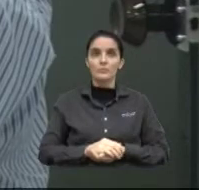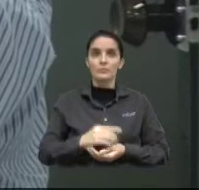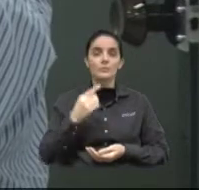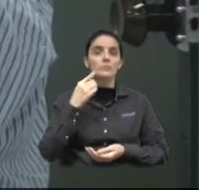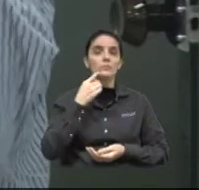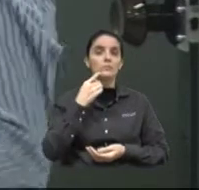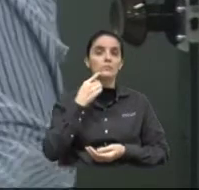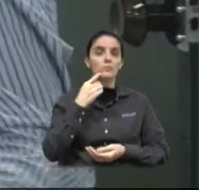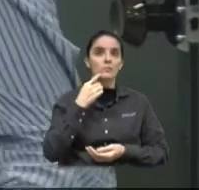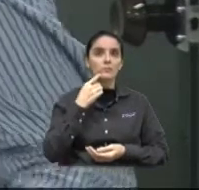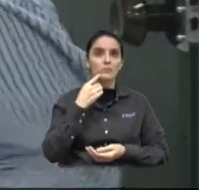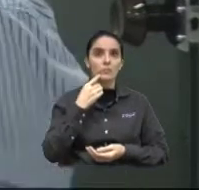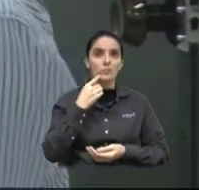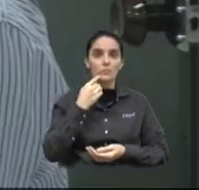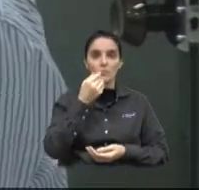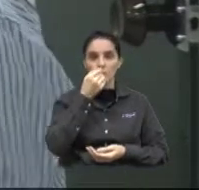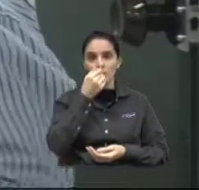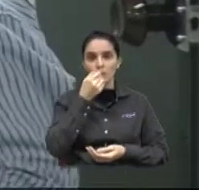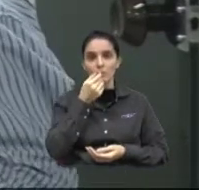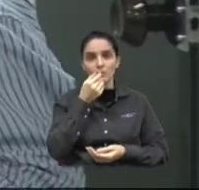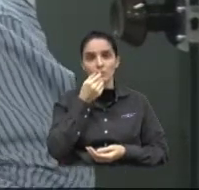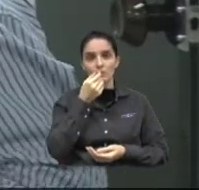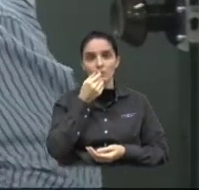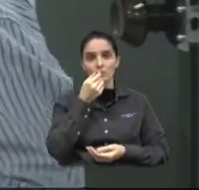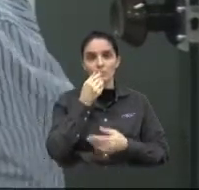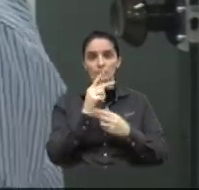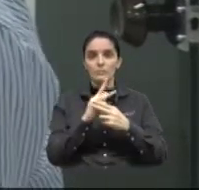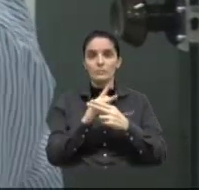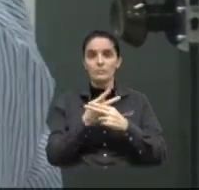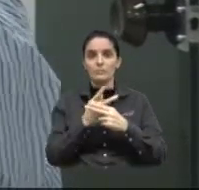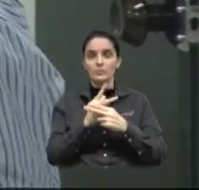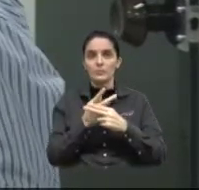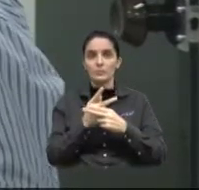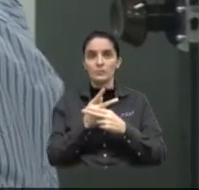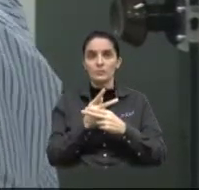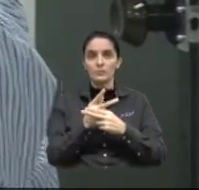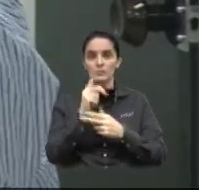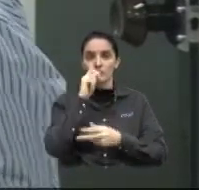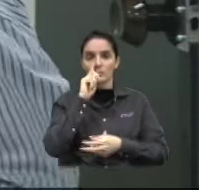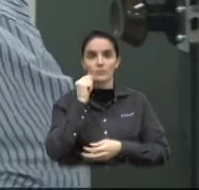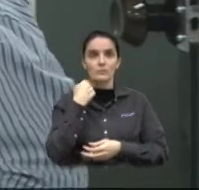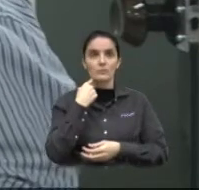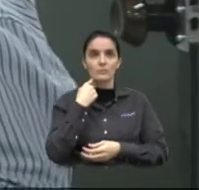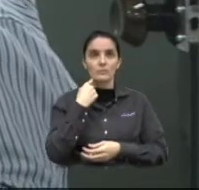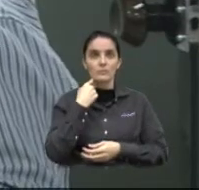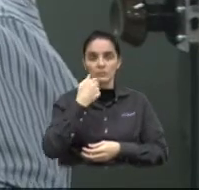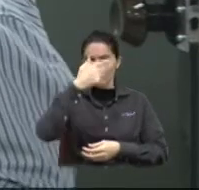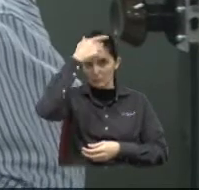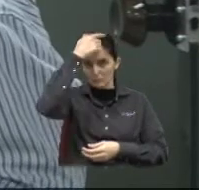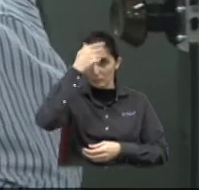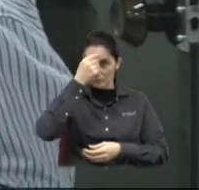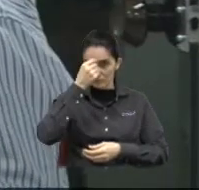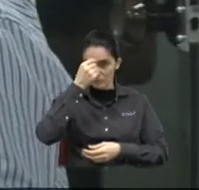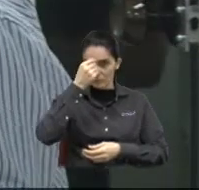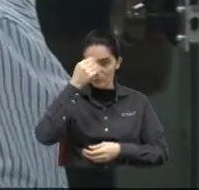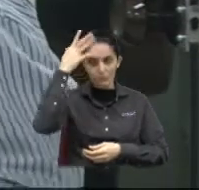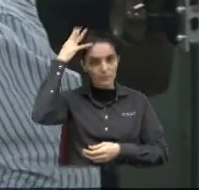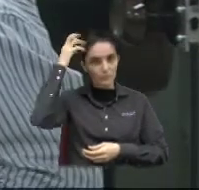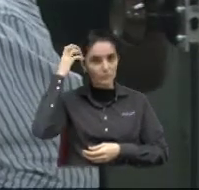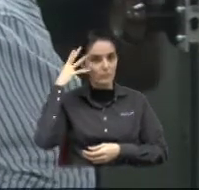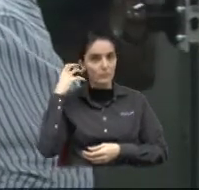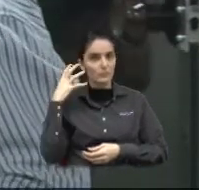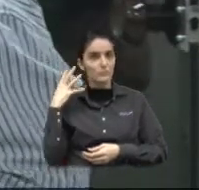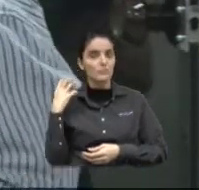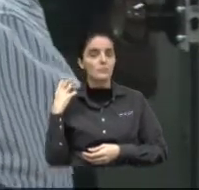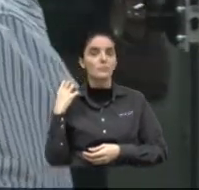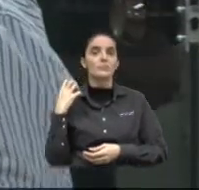silva estevão nogueira é o de lúcia de oliveira milton santos rafael camargo lucineis boku wagner